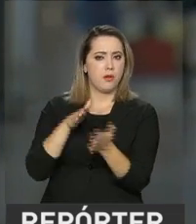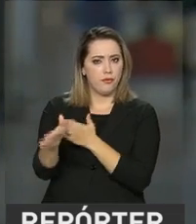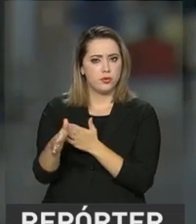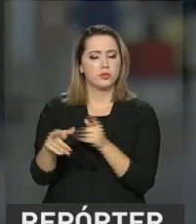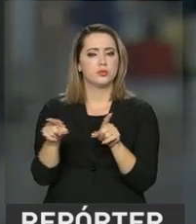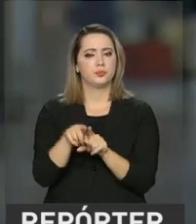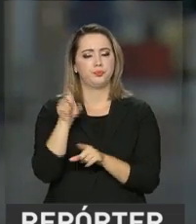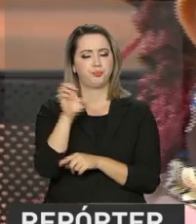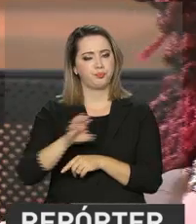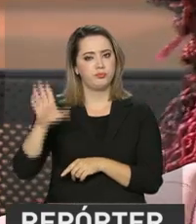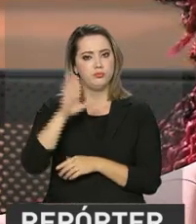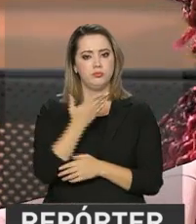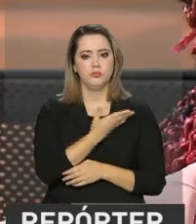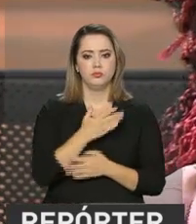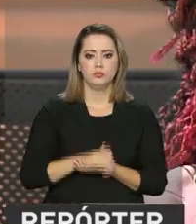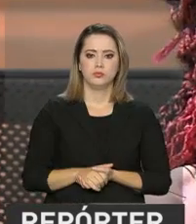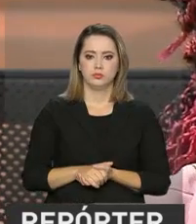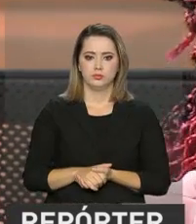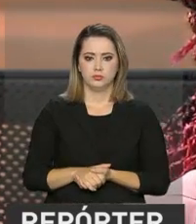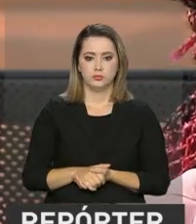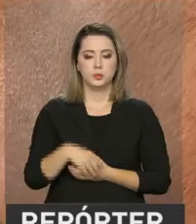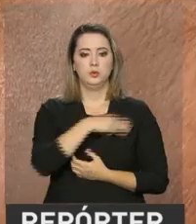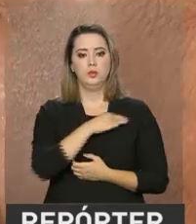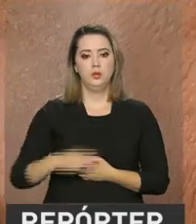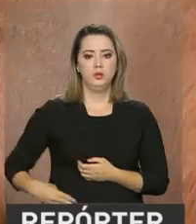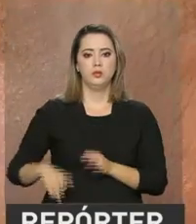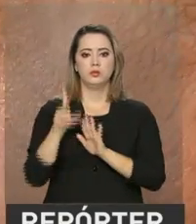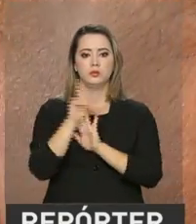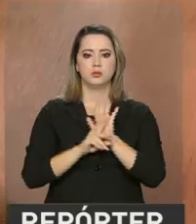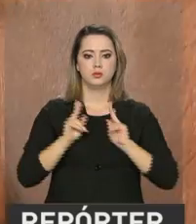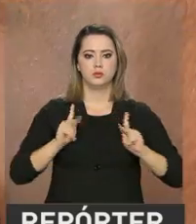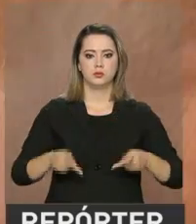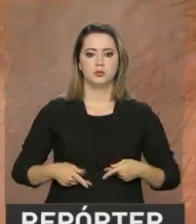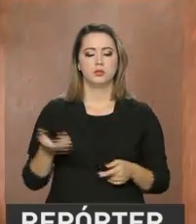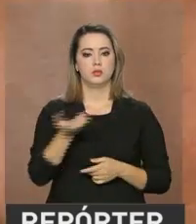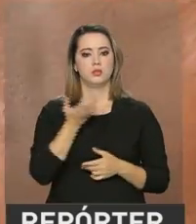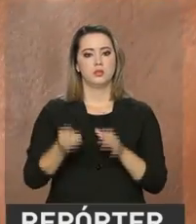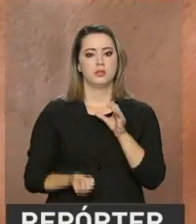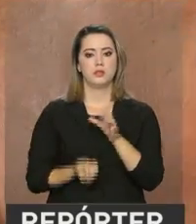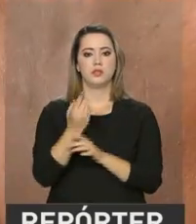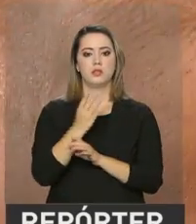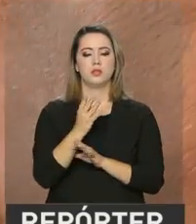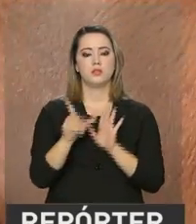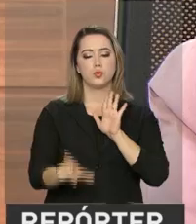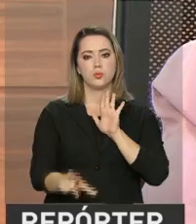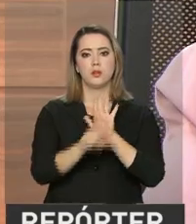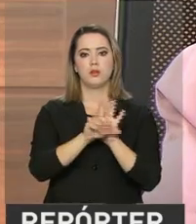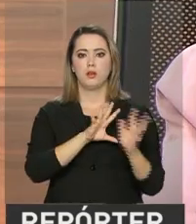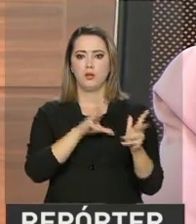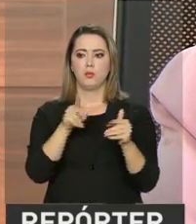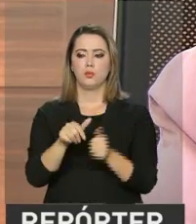migração na Europa. A ministra dos Direitos Humanos defende a criação de um Estatuto Mundial do Refugiado.